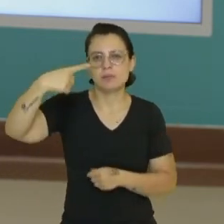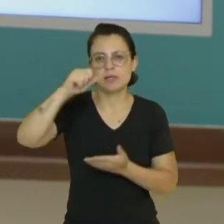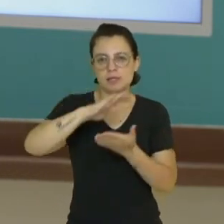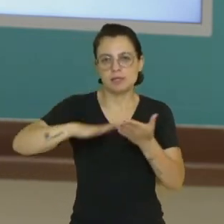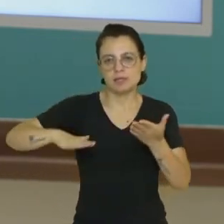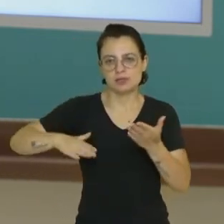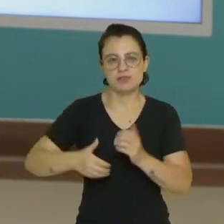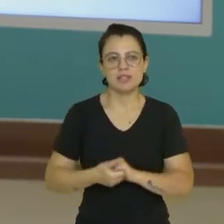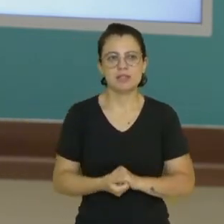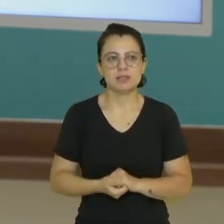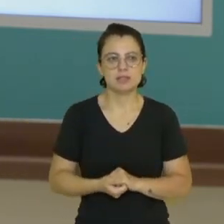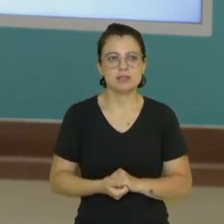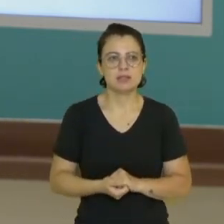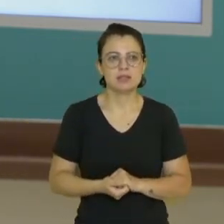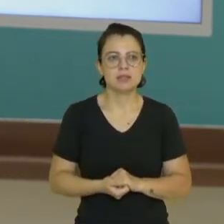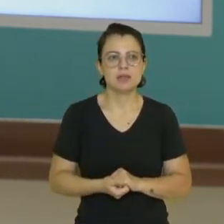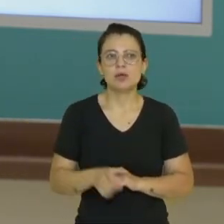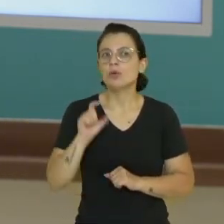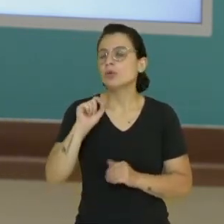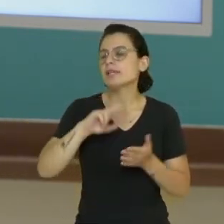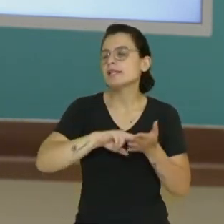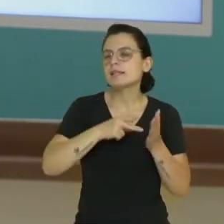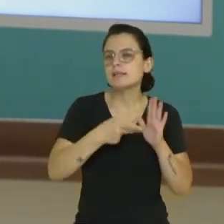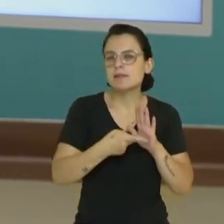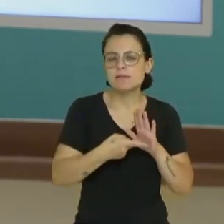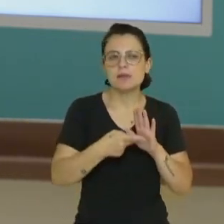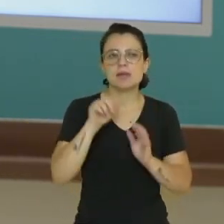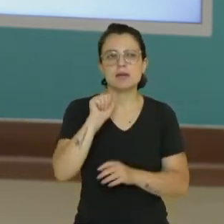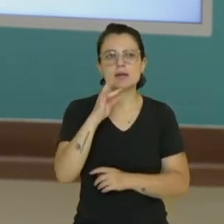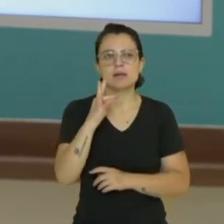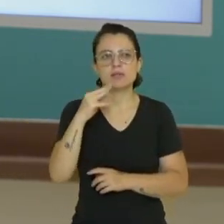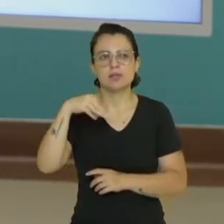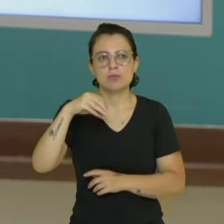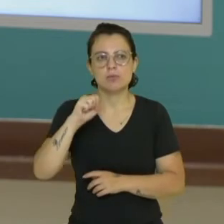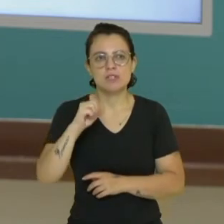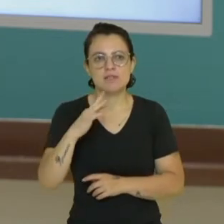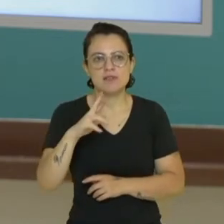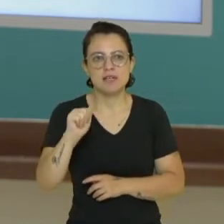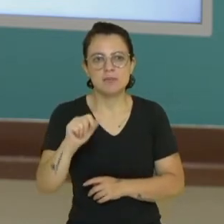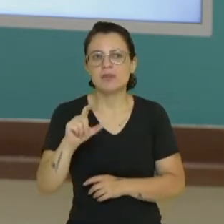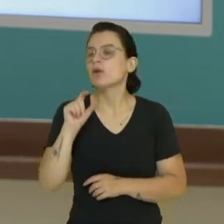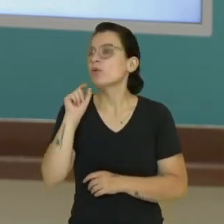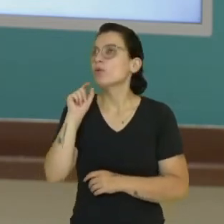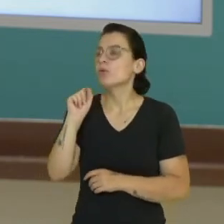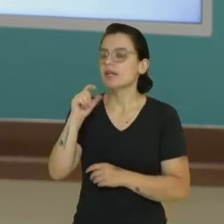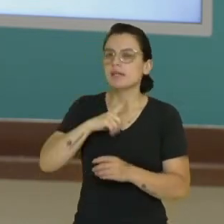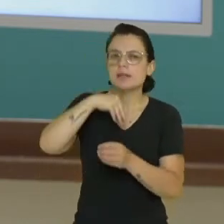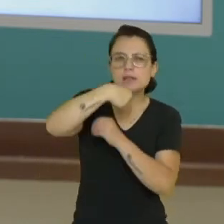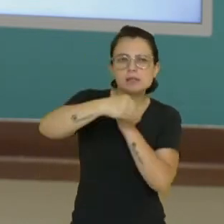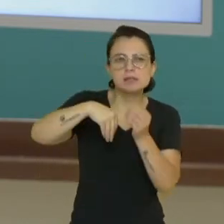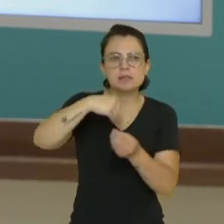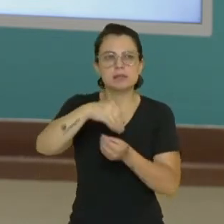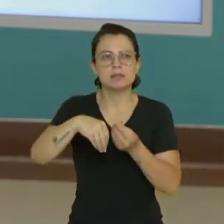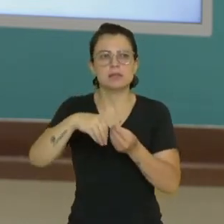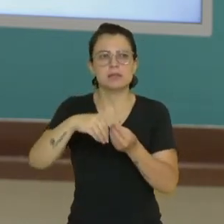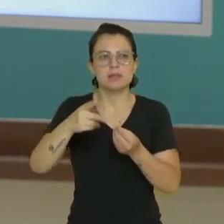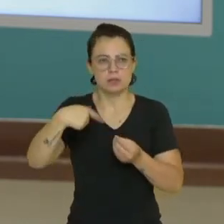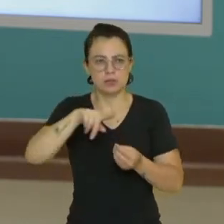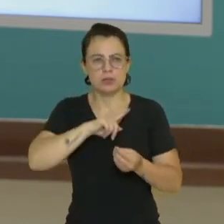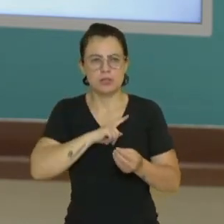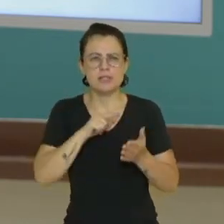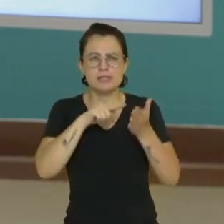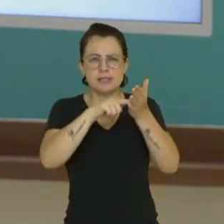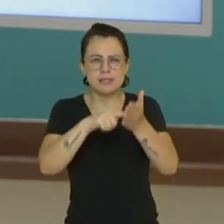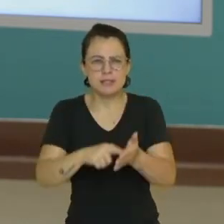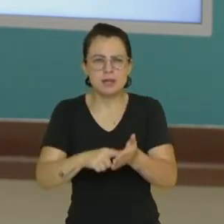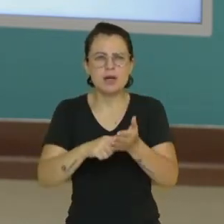nossa primeira atividade da aula. O que é a atmosfera? Do que ela é formada? Podemos